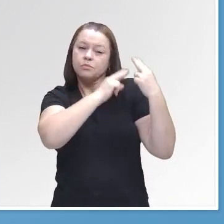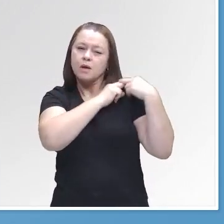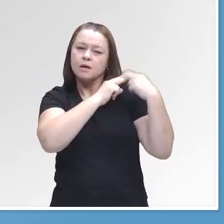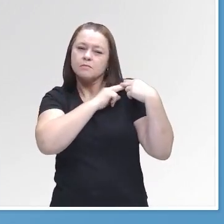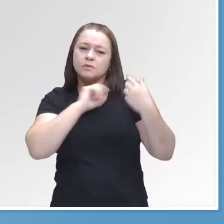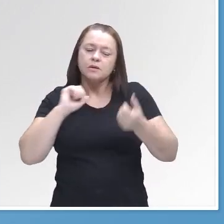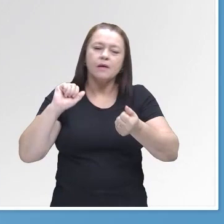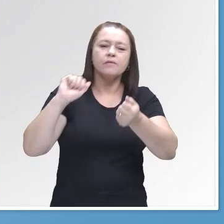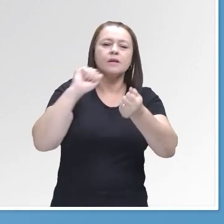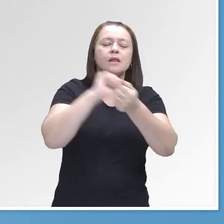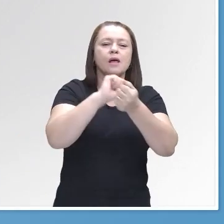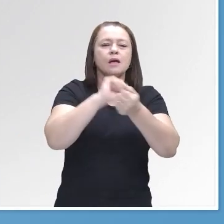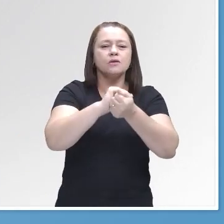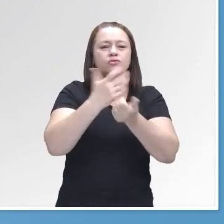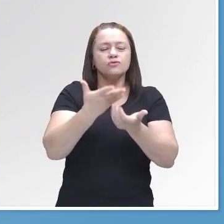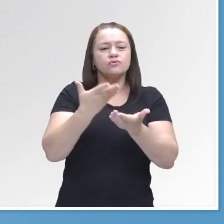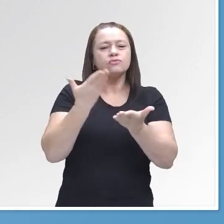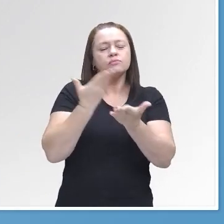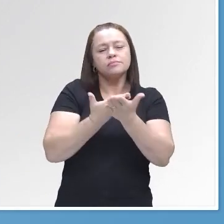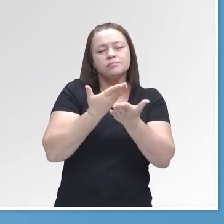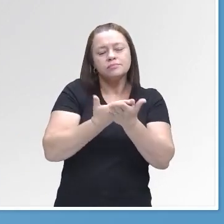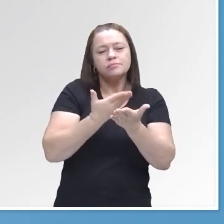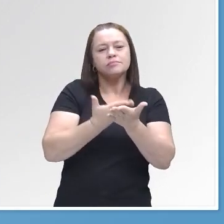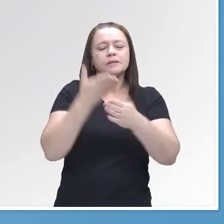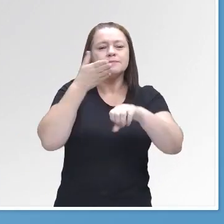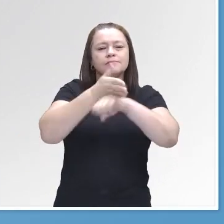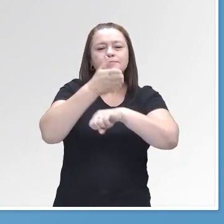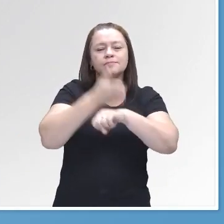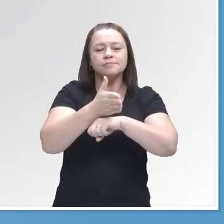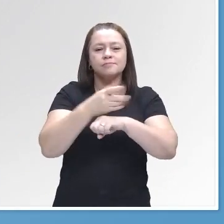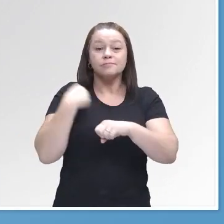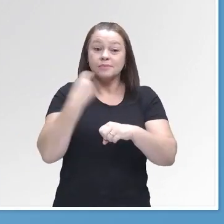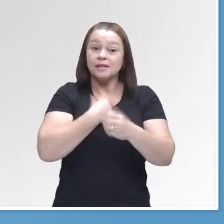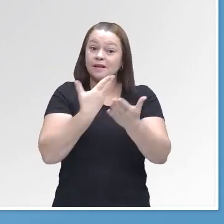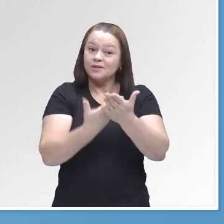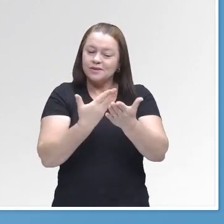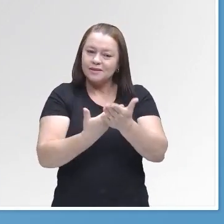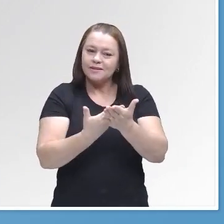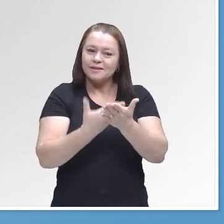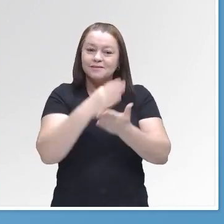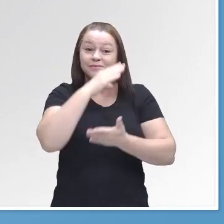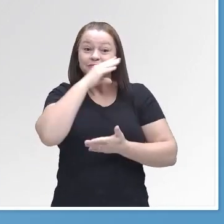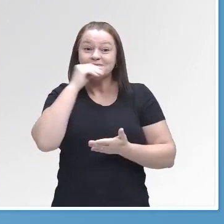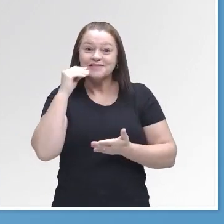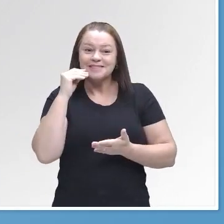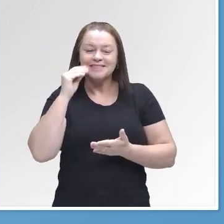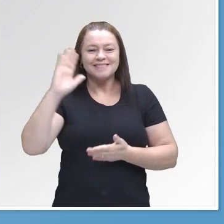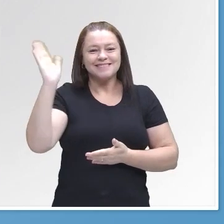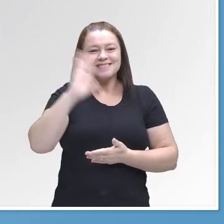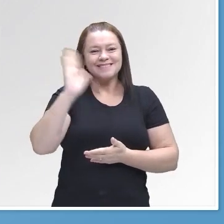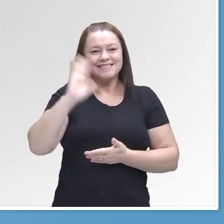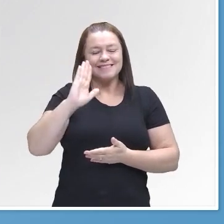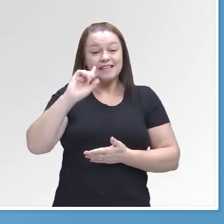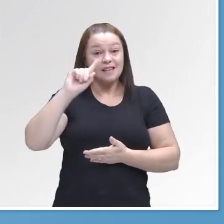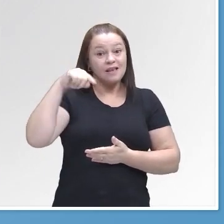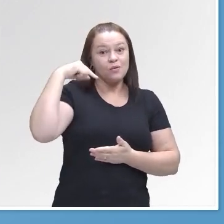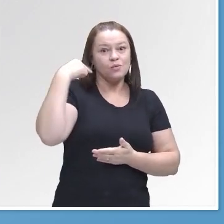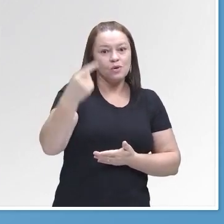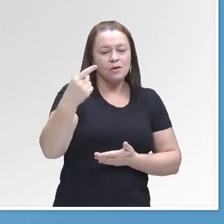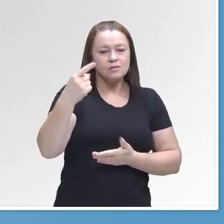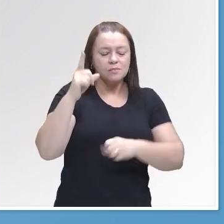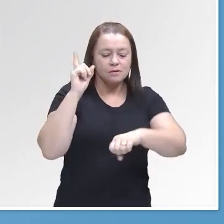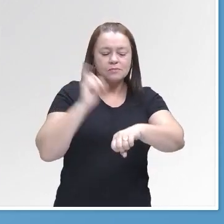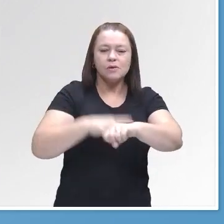com a criança, que está aí com esse aluno, participando das nossas aulas. Crianças, até o nosso próximo